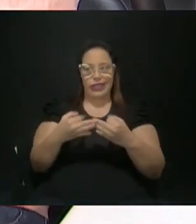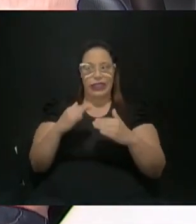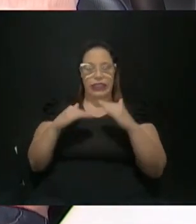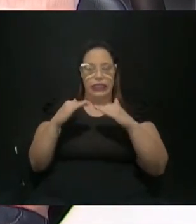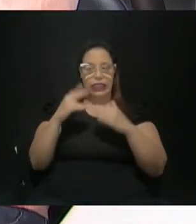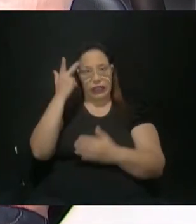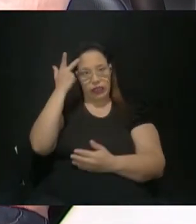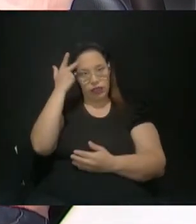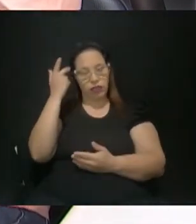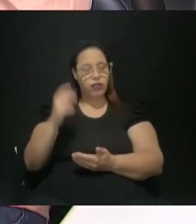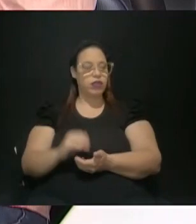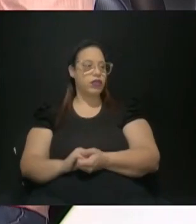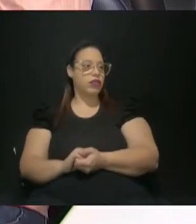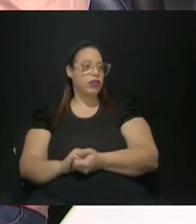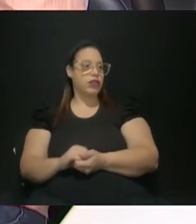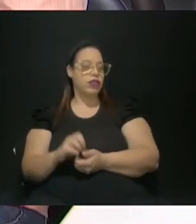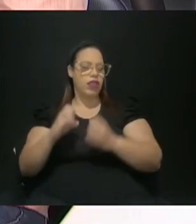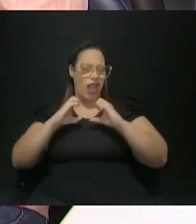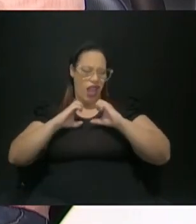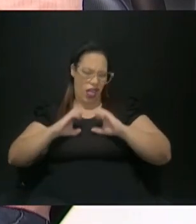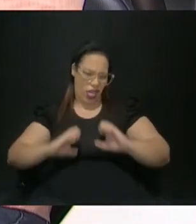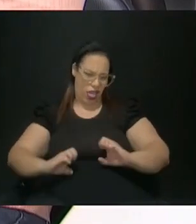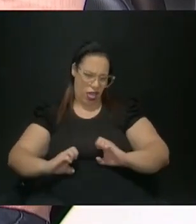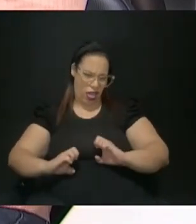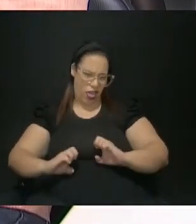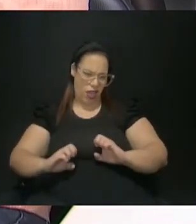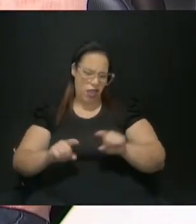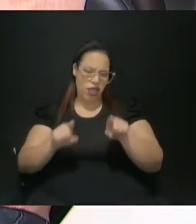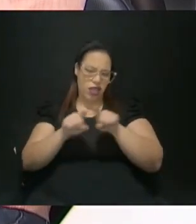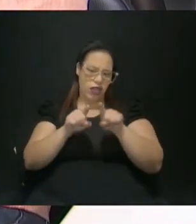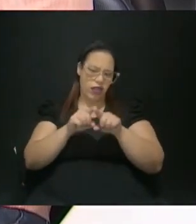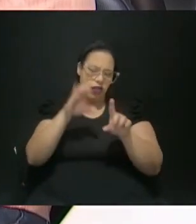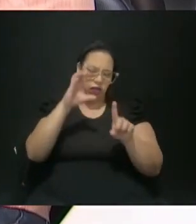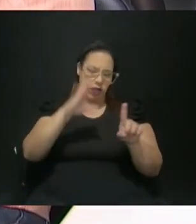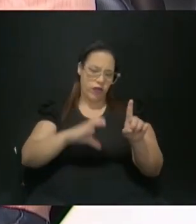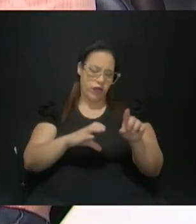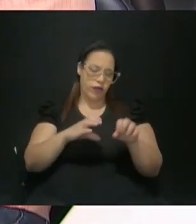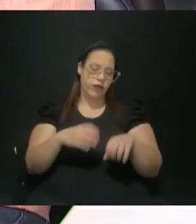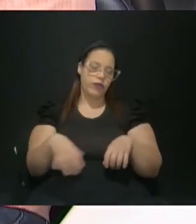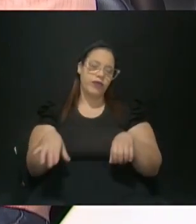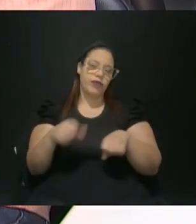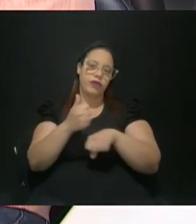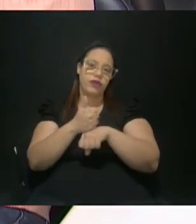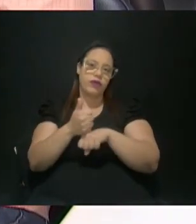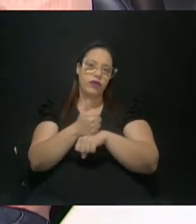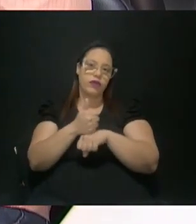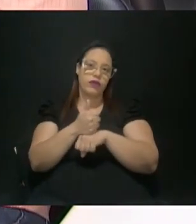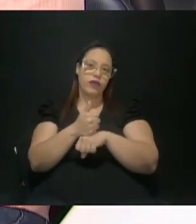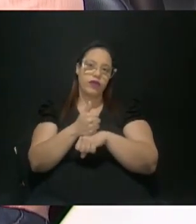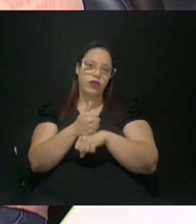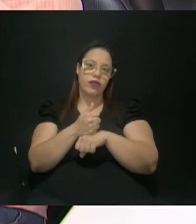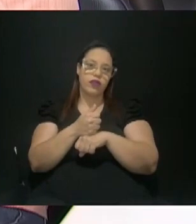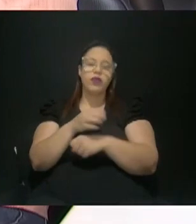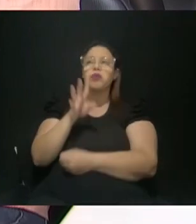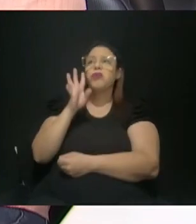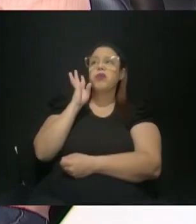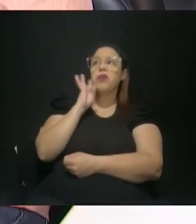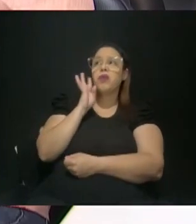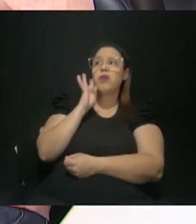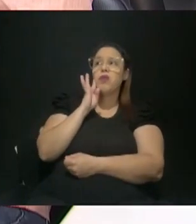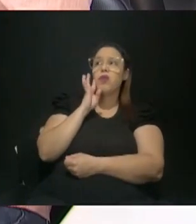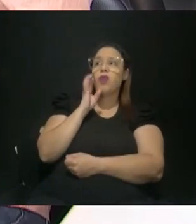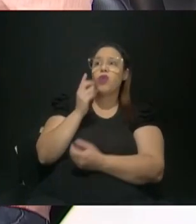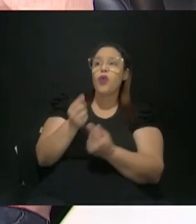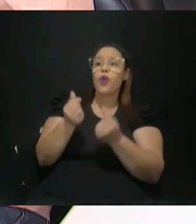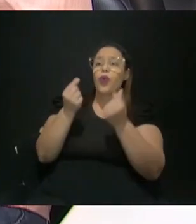parte ética e a parte também do perfil do profissional, agora uma parte bem interessante, os valores. Uma pessoa